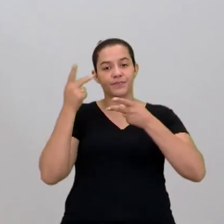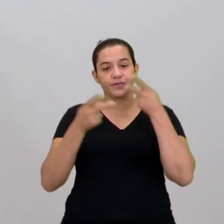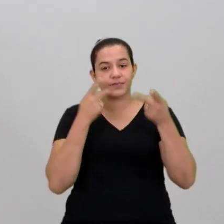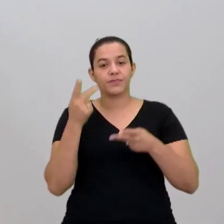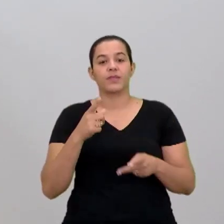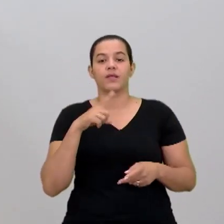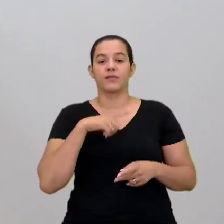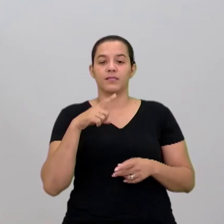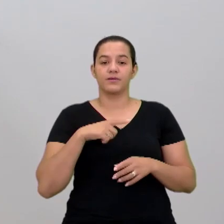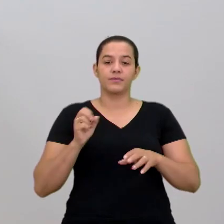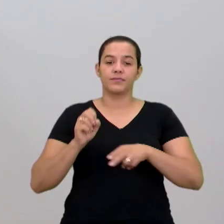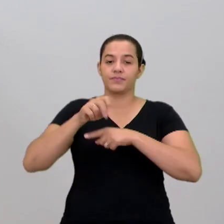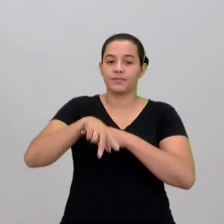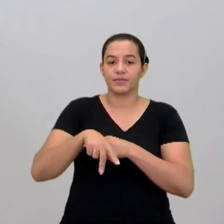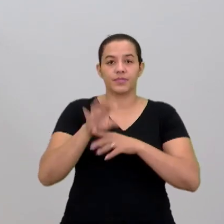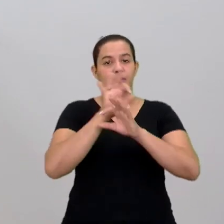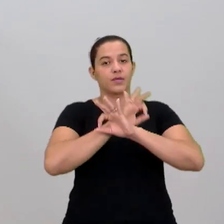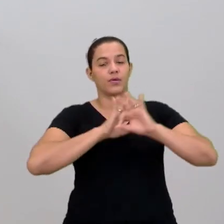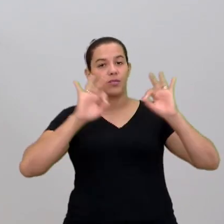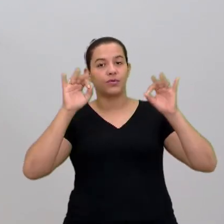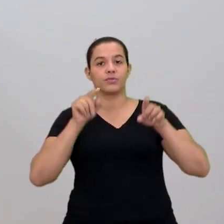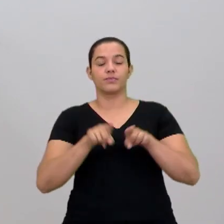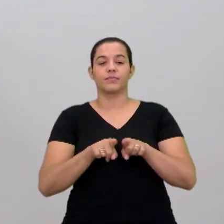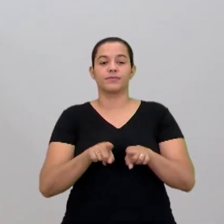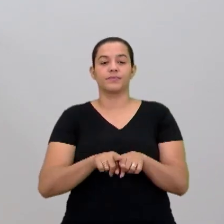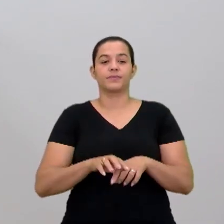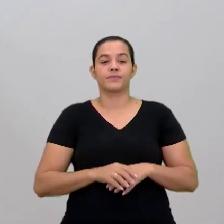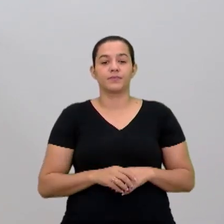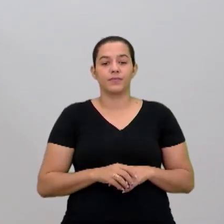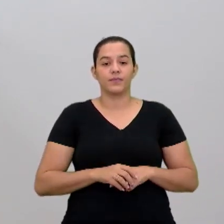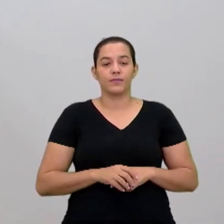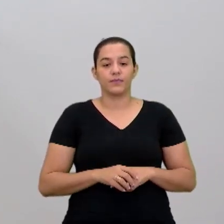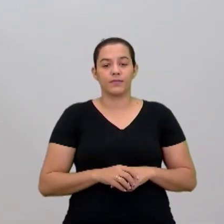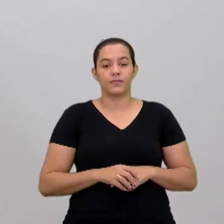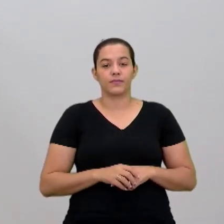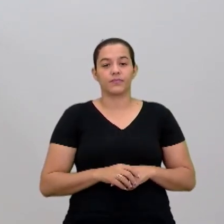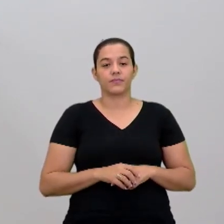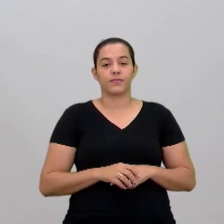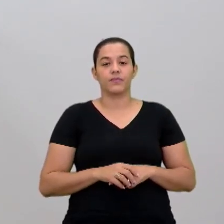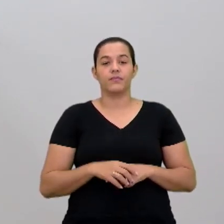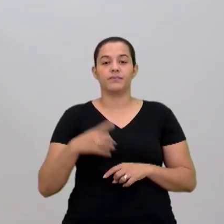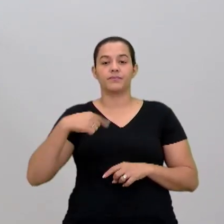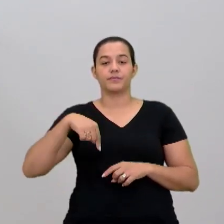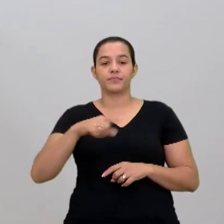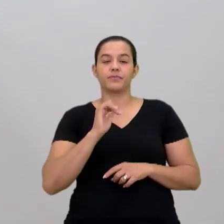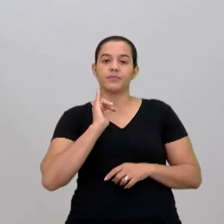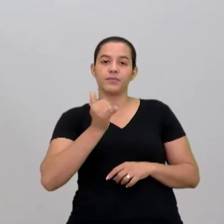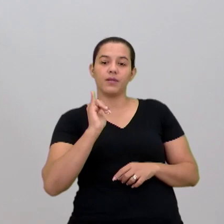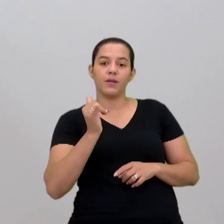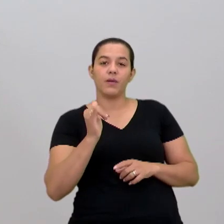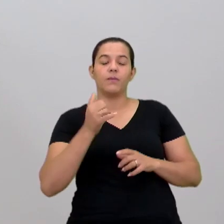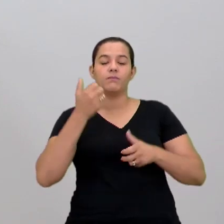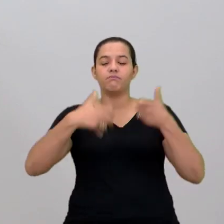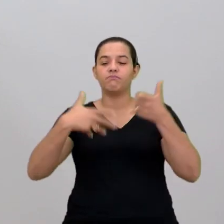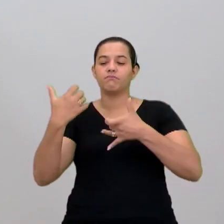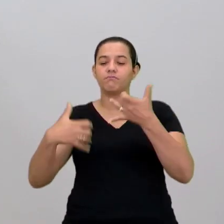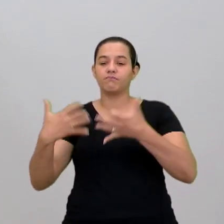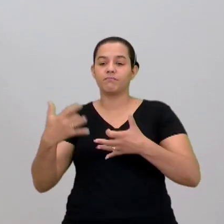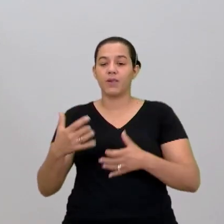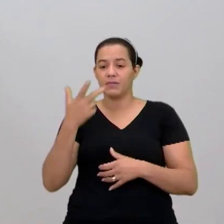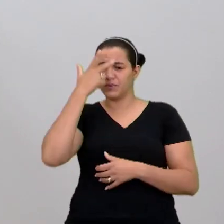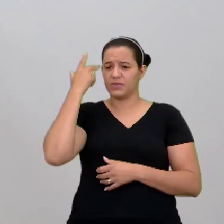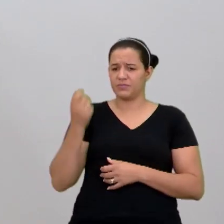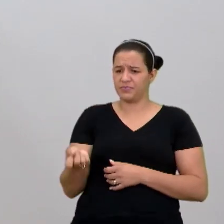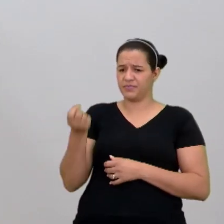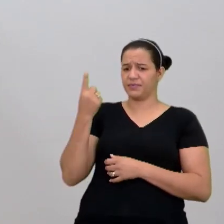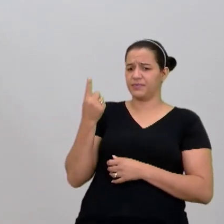até esse espaço, que é maravilhoso. E, assim, eu lembro quando essa narradora começou... o estranhismo que